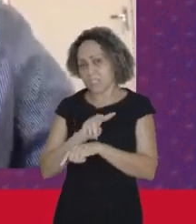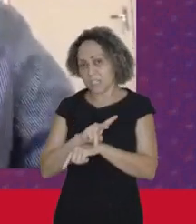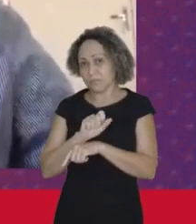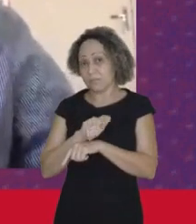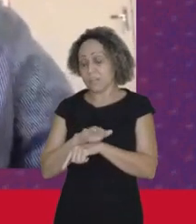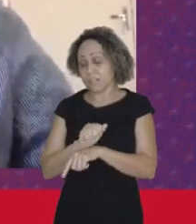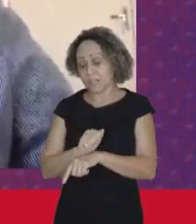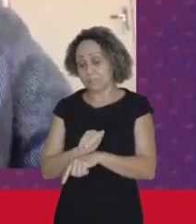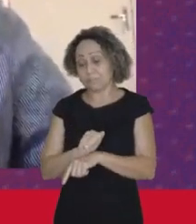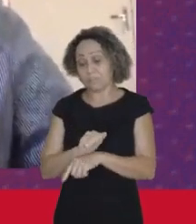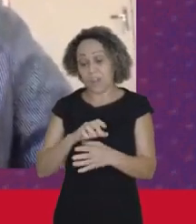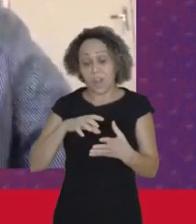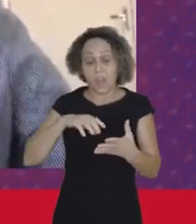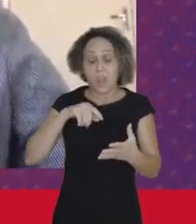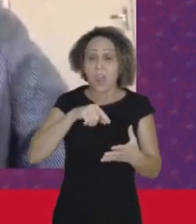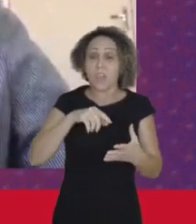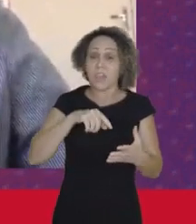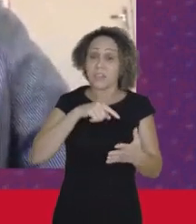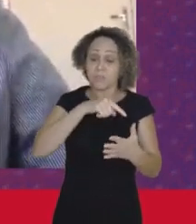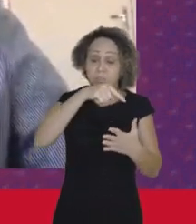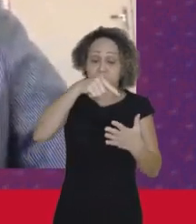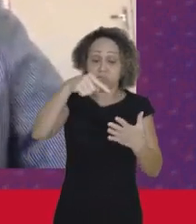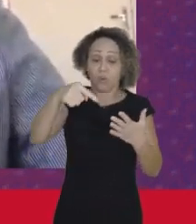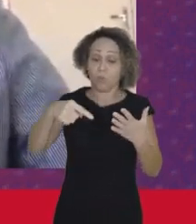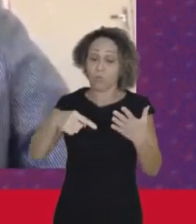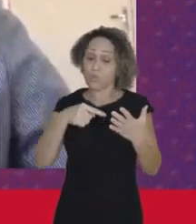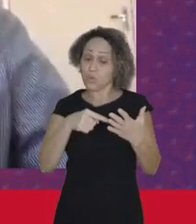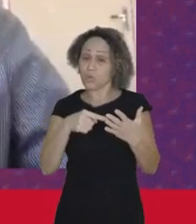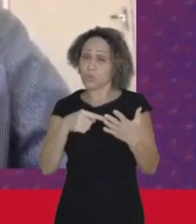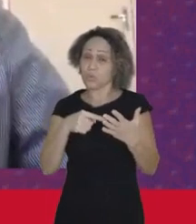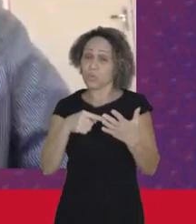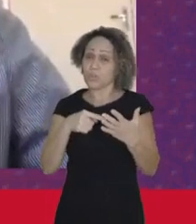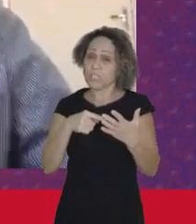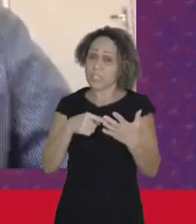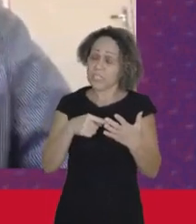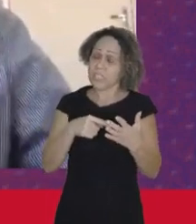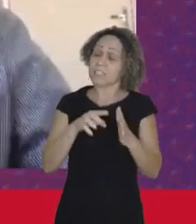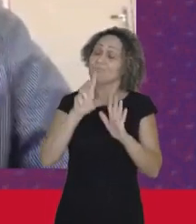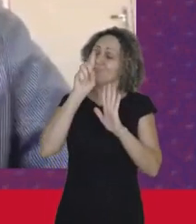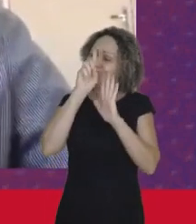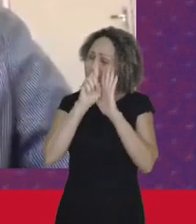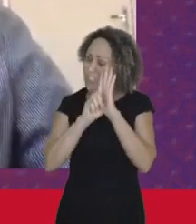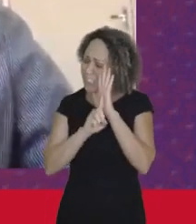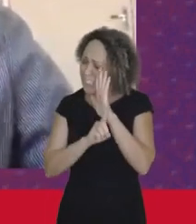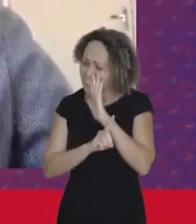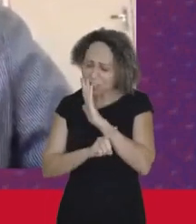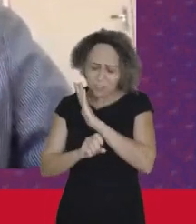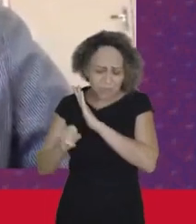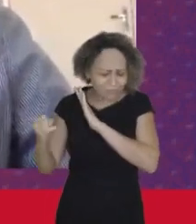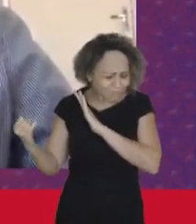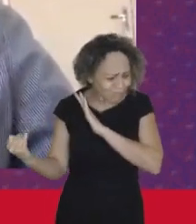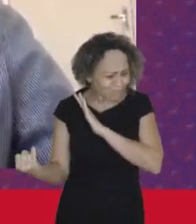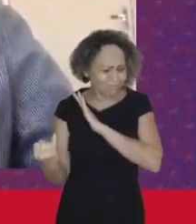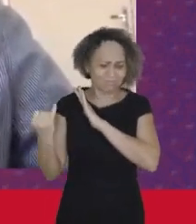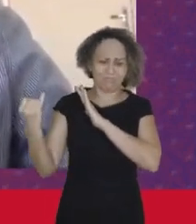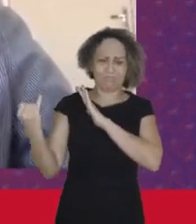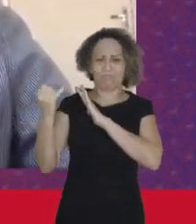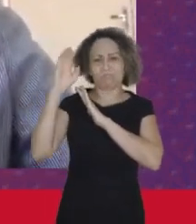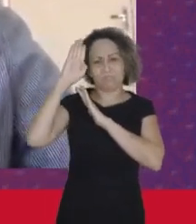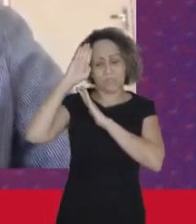políticas fundamentais que fazem parte da estrutura básica de um Estado democrático que vem